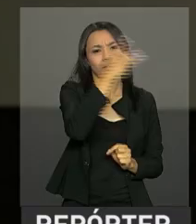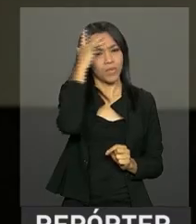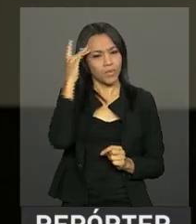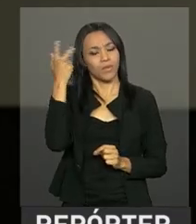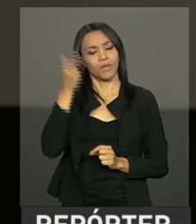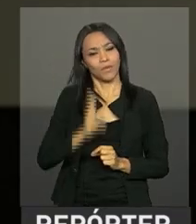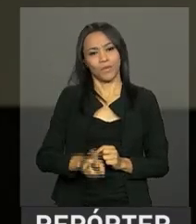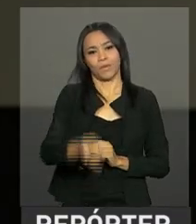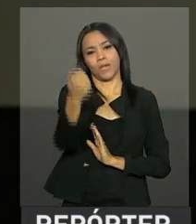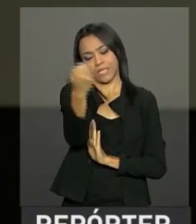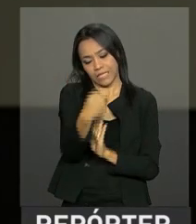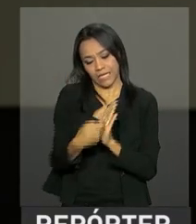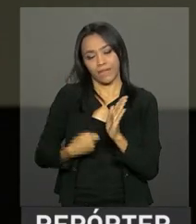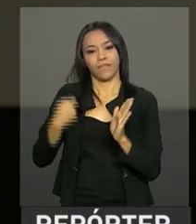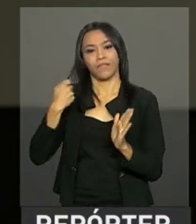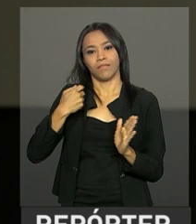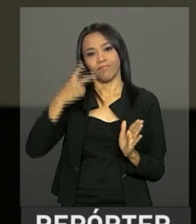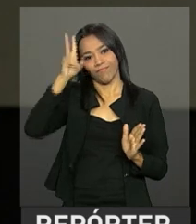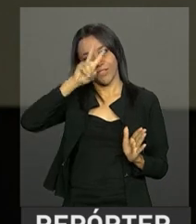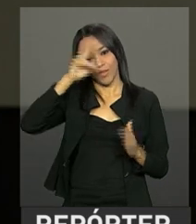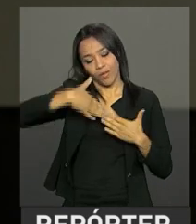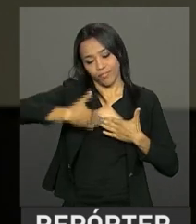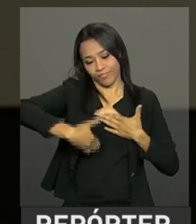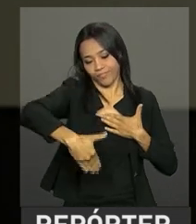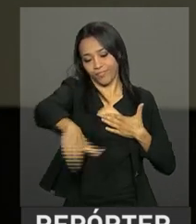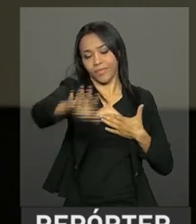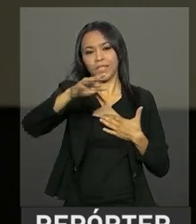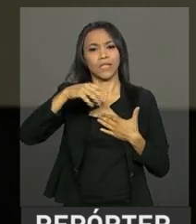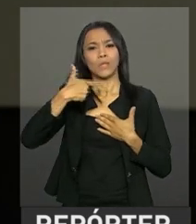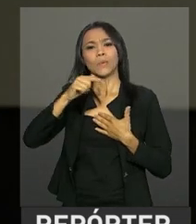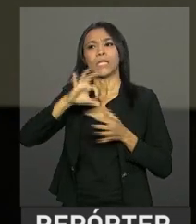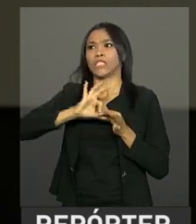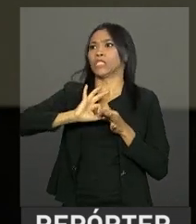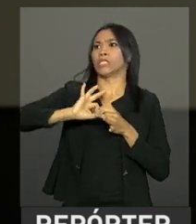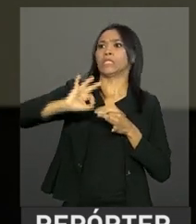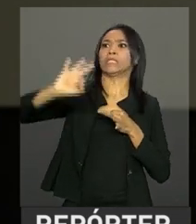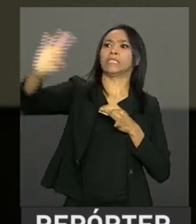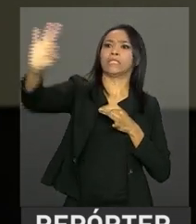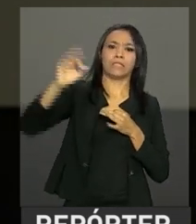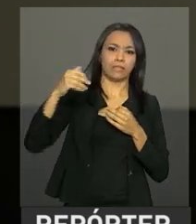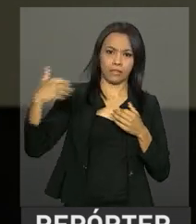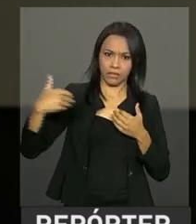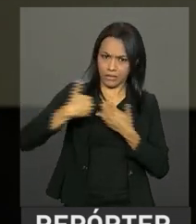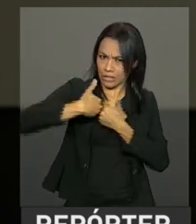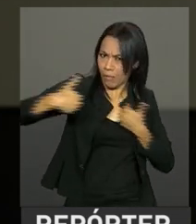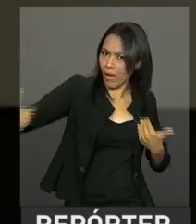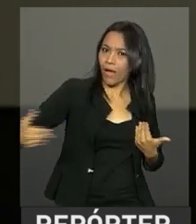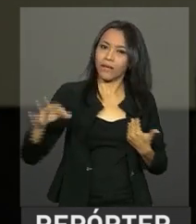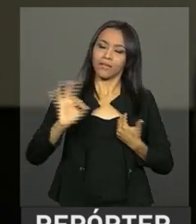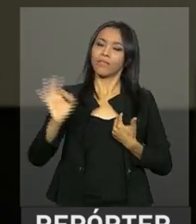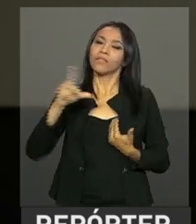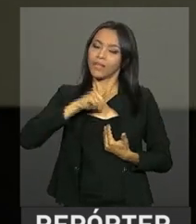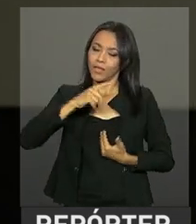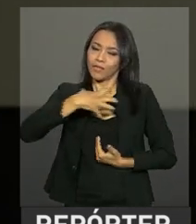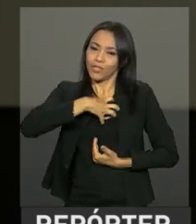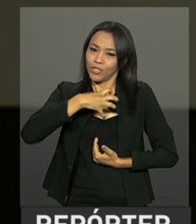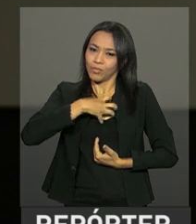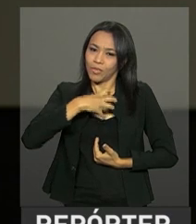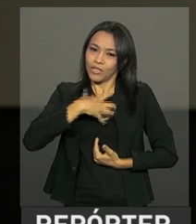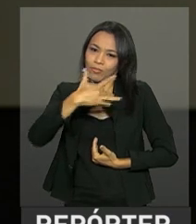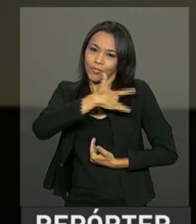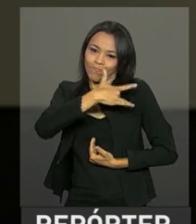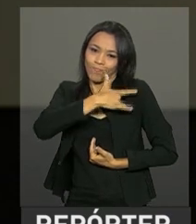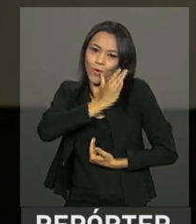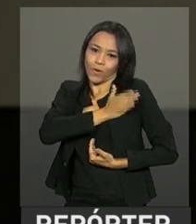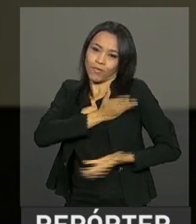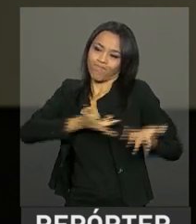escrever. Portanto, não há distância, senhor ministro, que nos separa do Líbano. Há um sentimento de fraternidade,